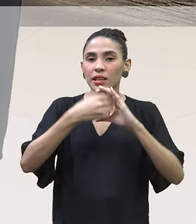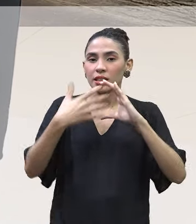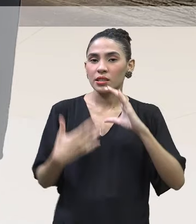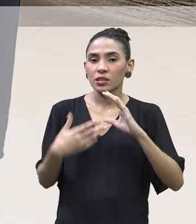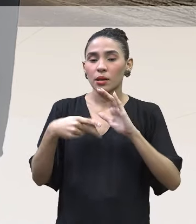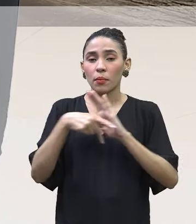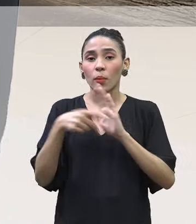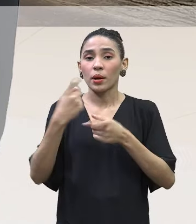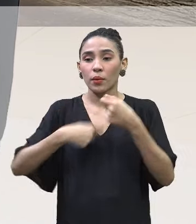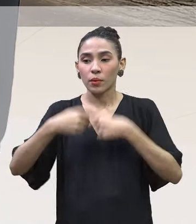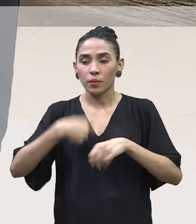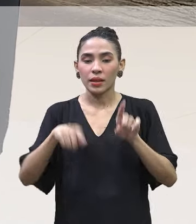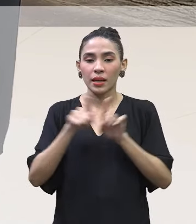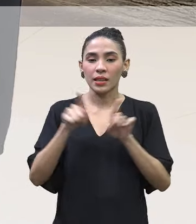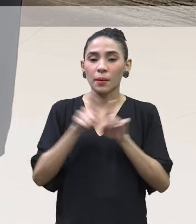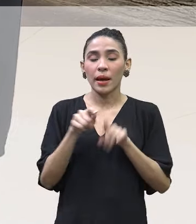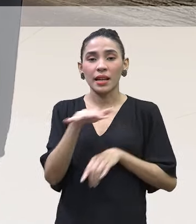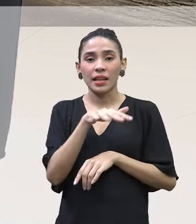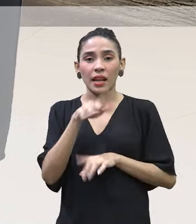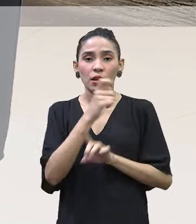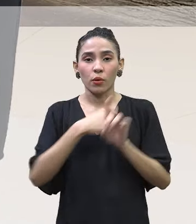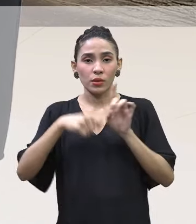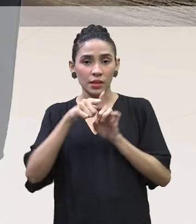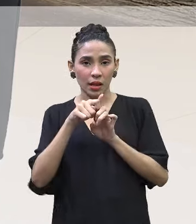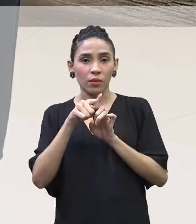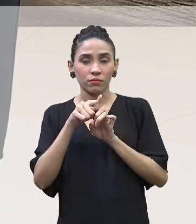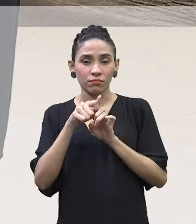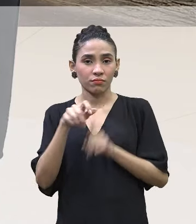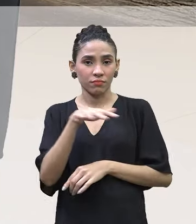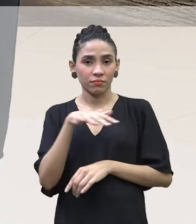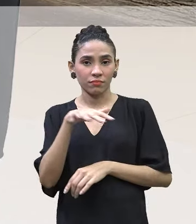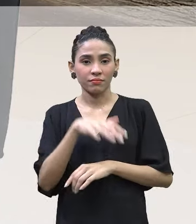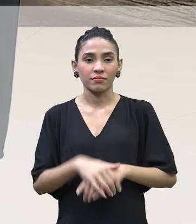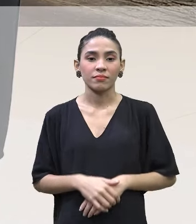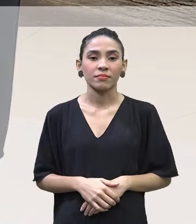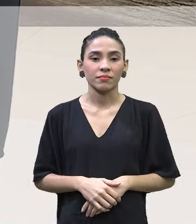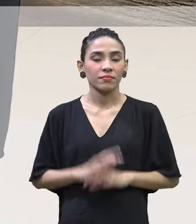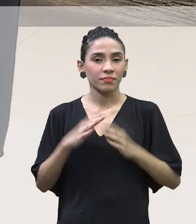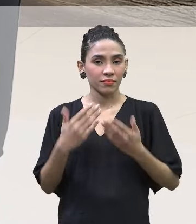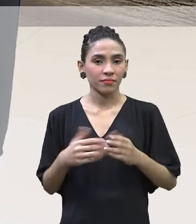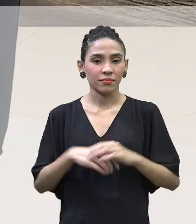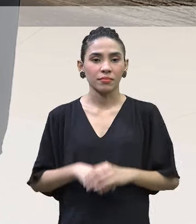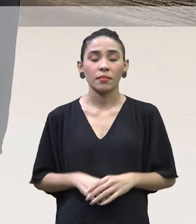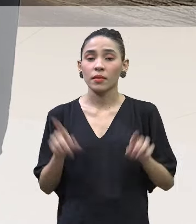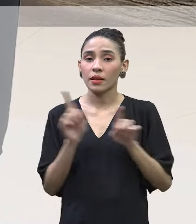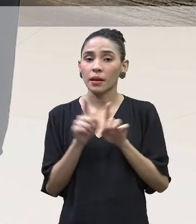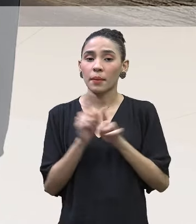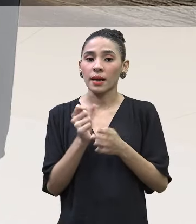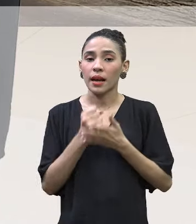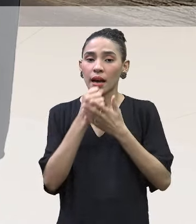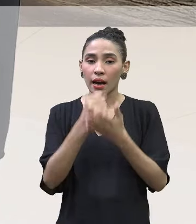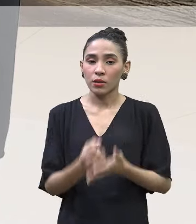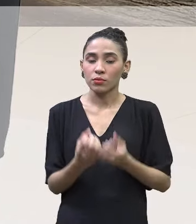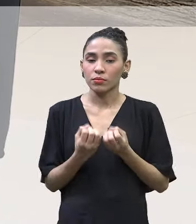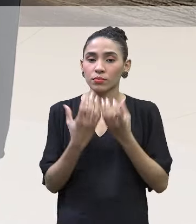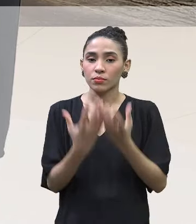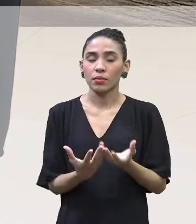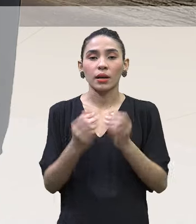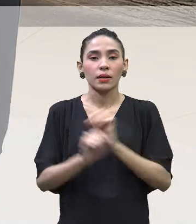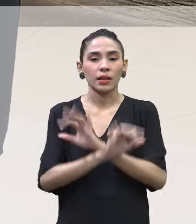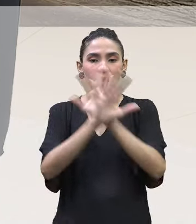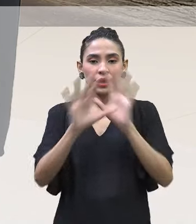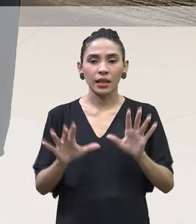economia e das condições sociais de uma região Então pessoal eles nos ajudam a fornecer uma visão